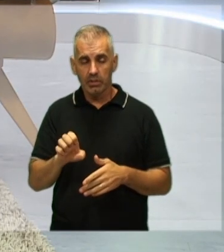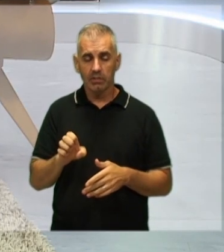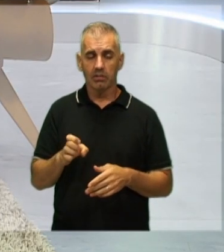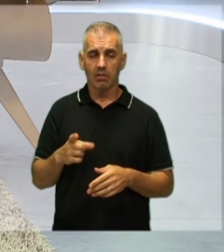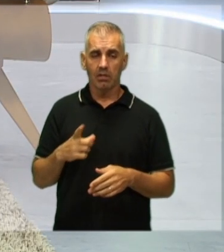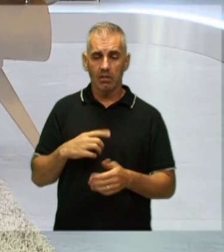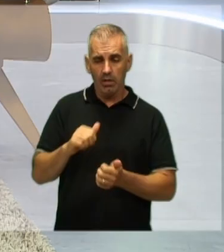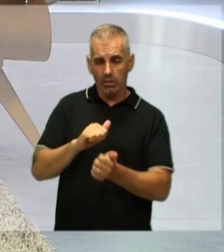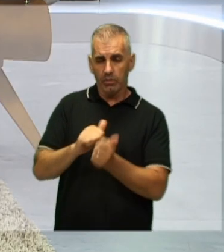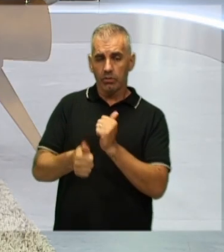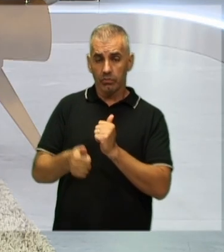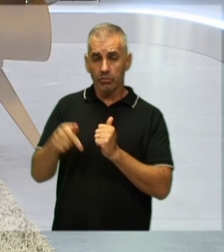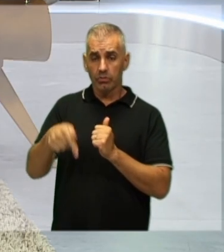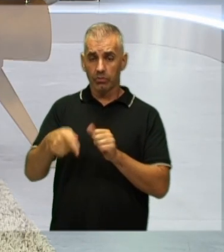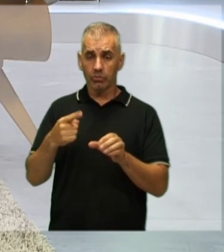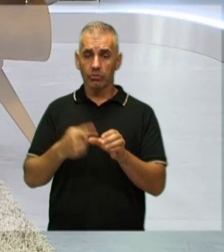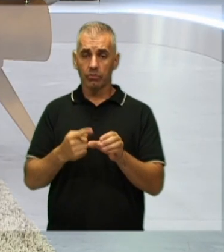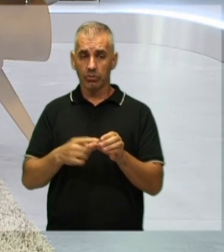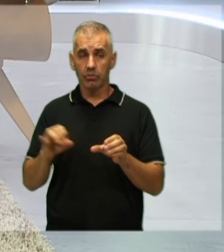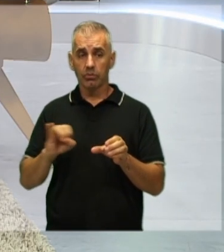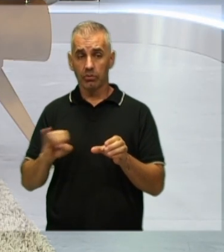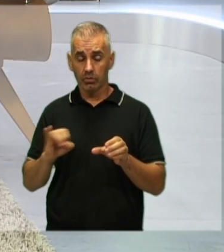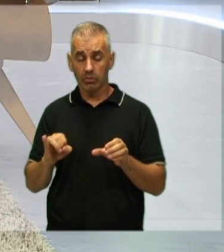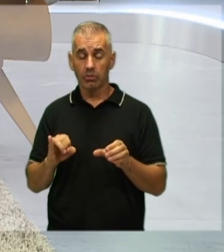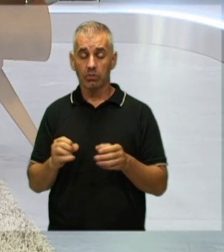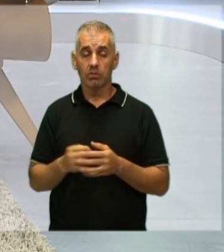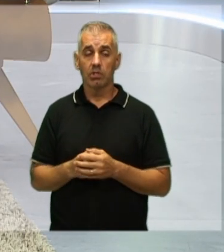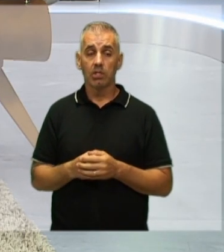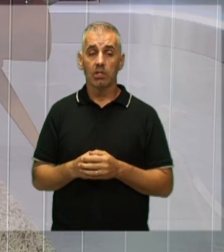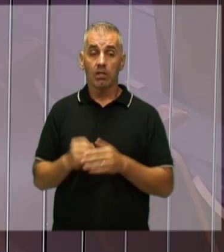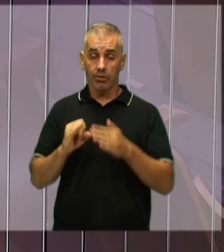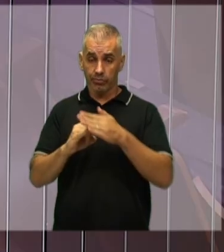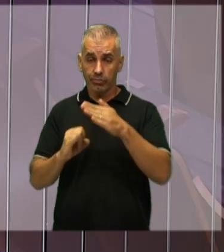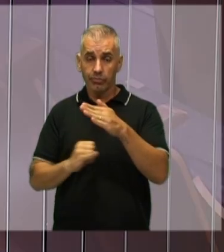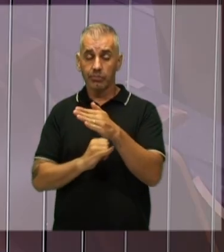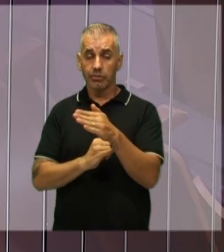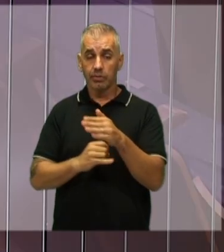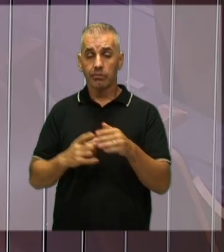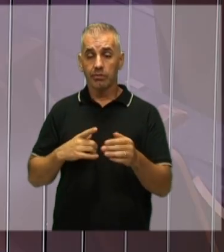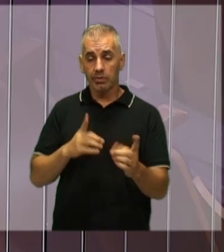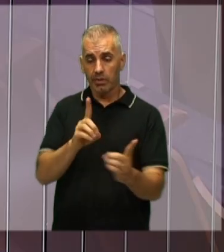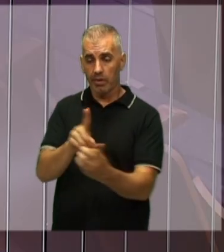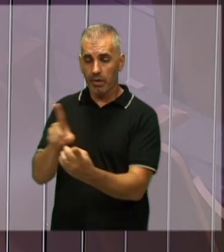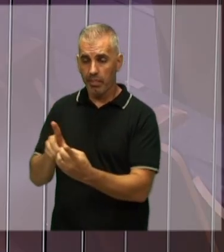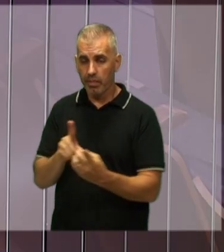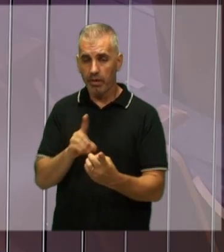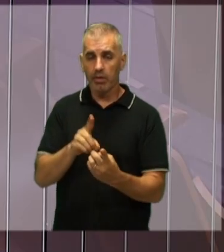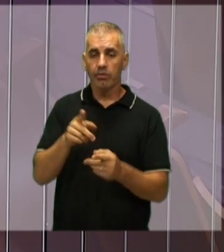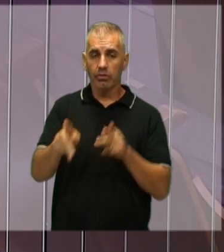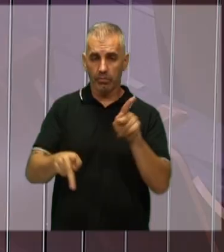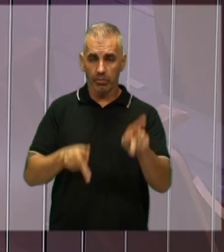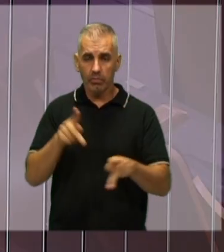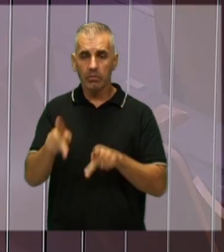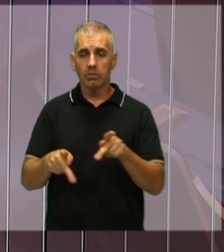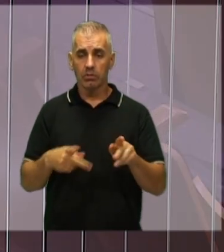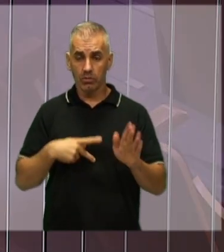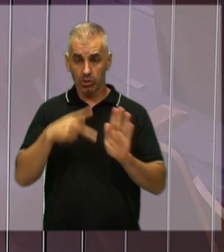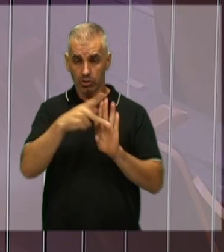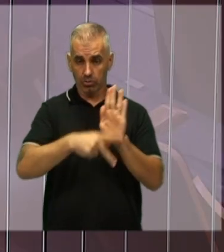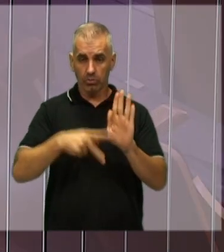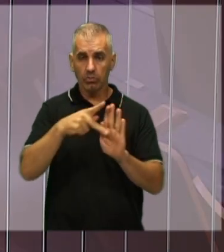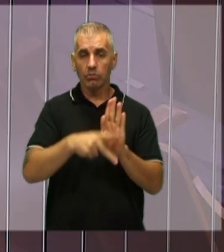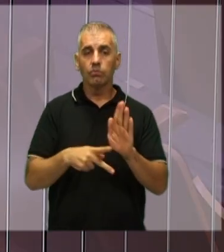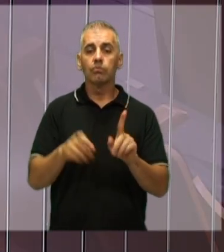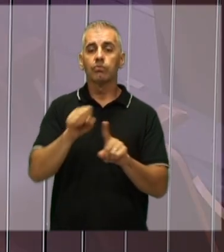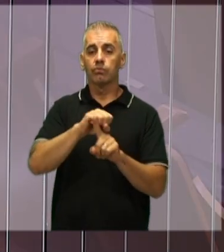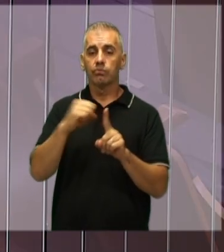de esporte aqui em Itajaí, das entidades que atendem também a população e também tem muitos projetos sociais,